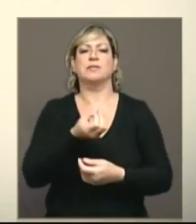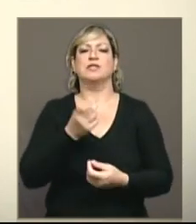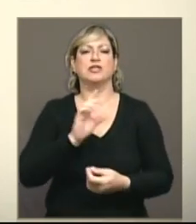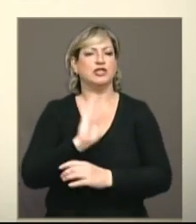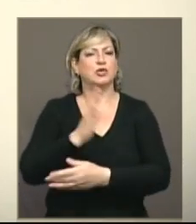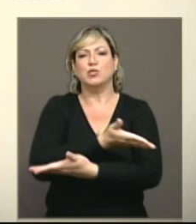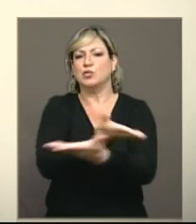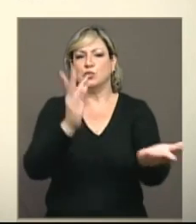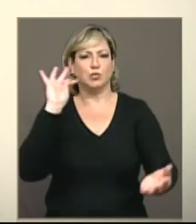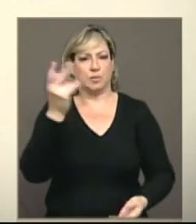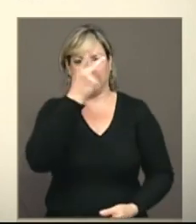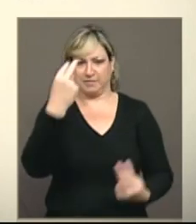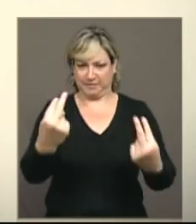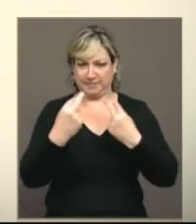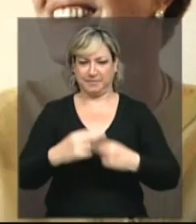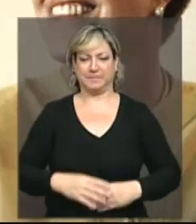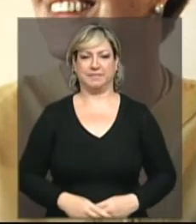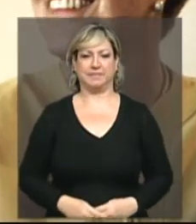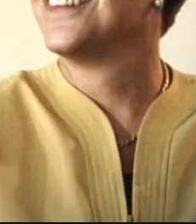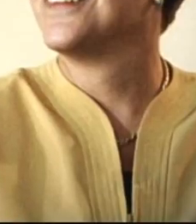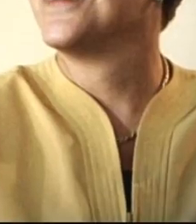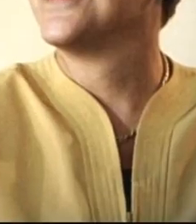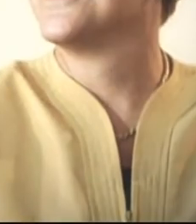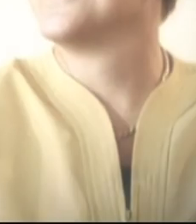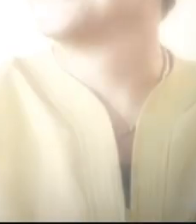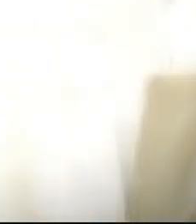grande Tchau para todos os nossos